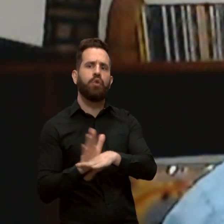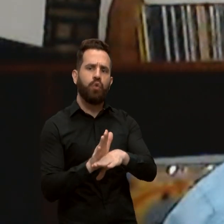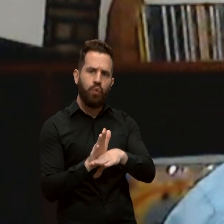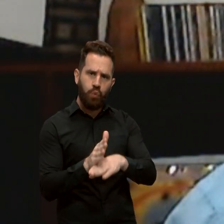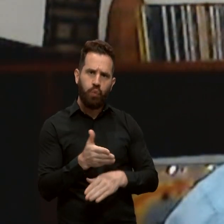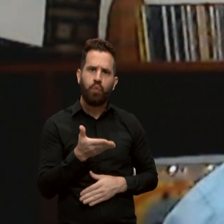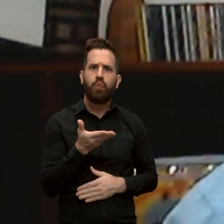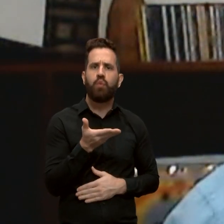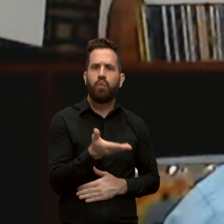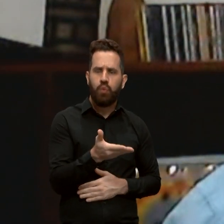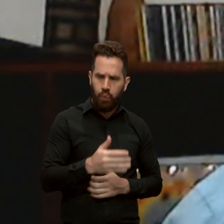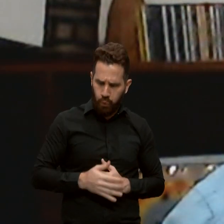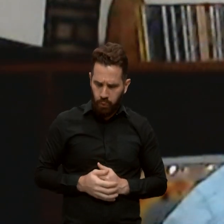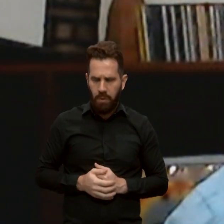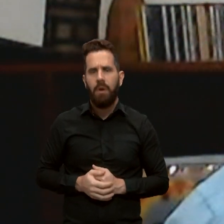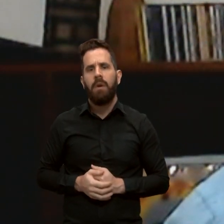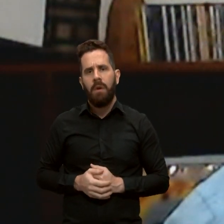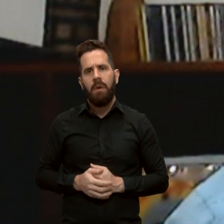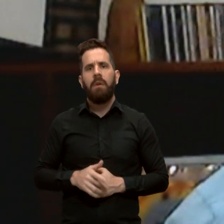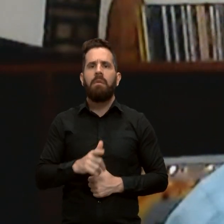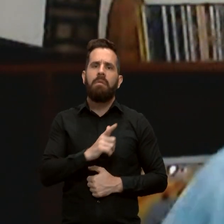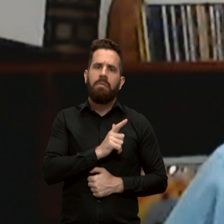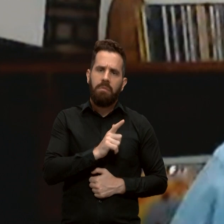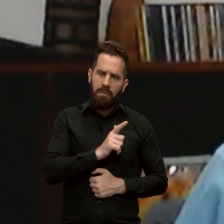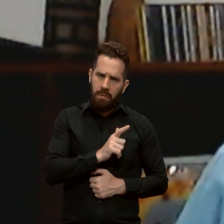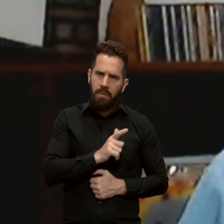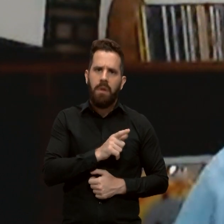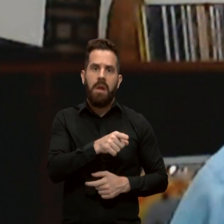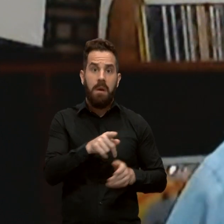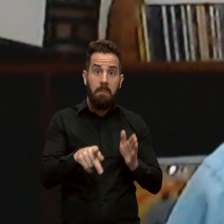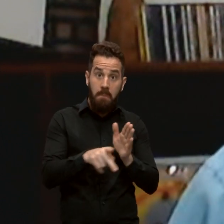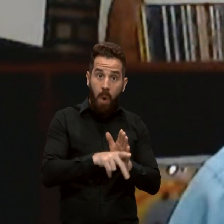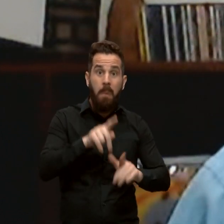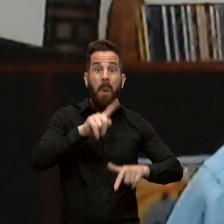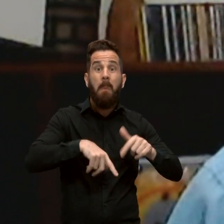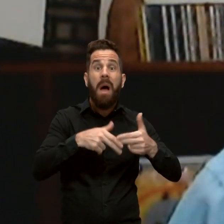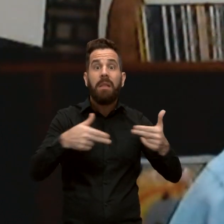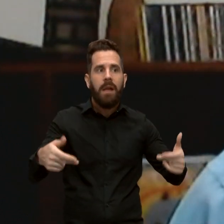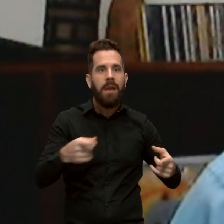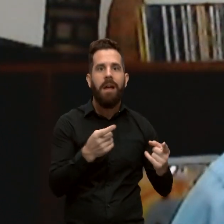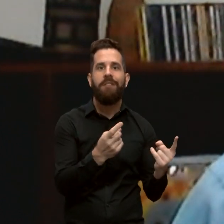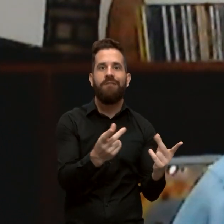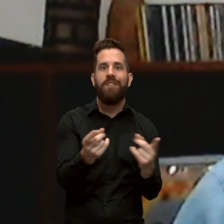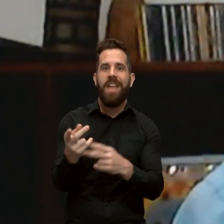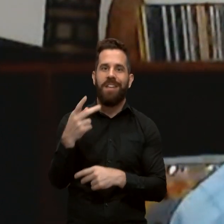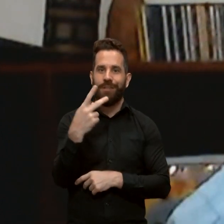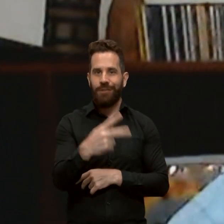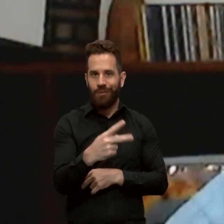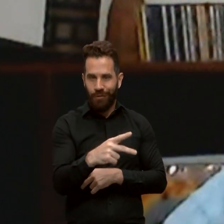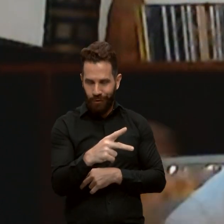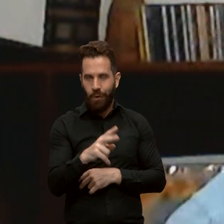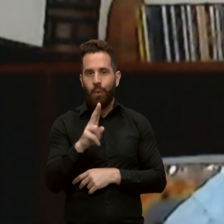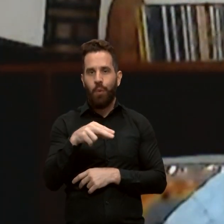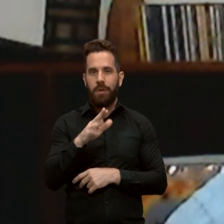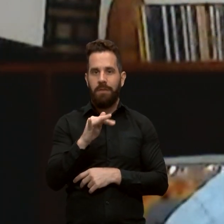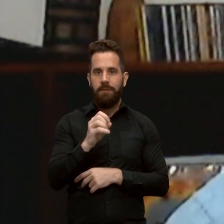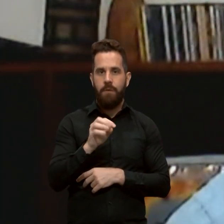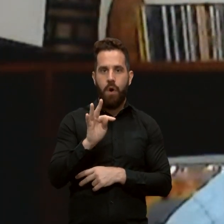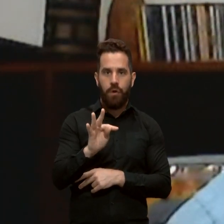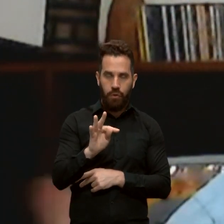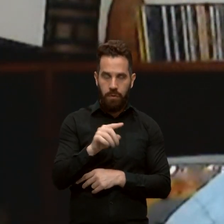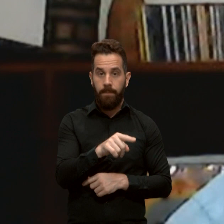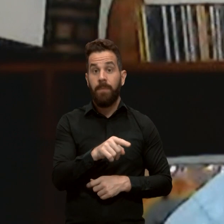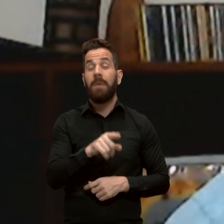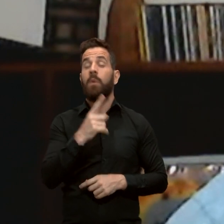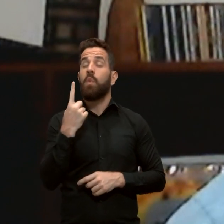aí a esses materiais comercializados aí pela rede Uniforte. Um desses projetos, foi importantíssimo na